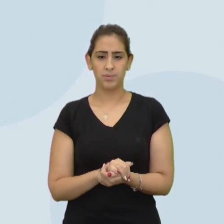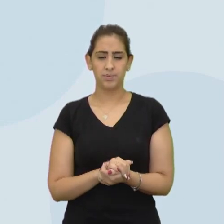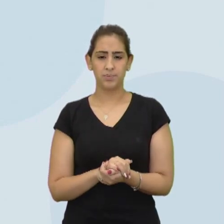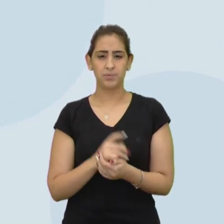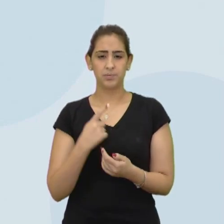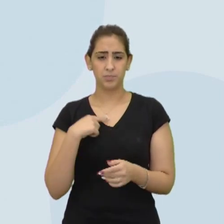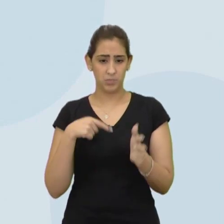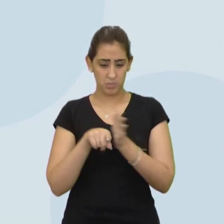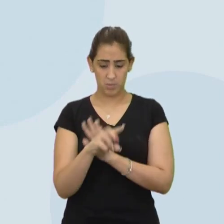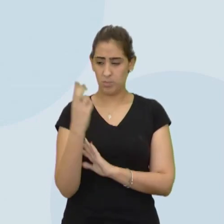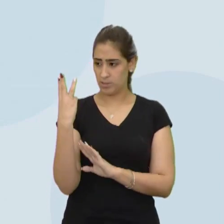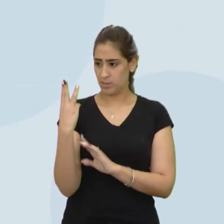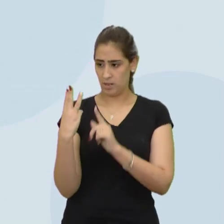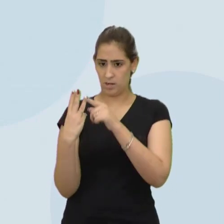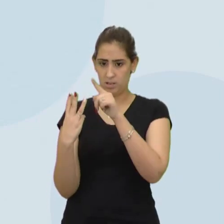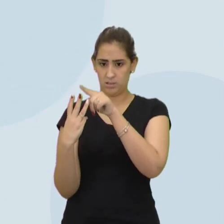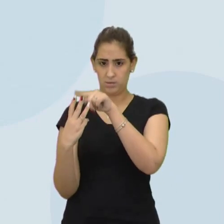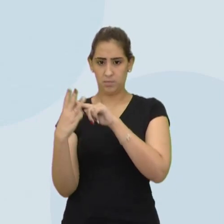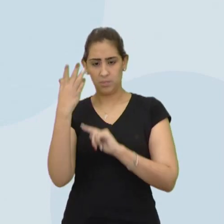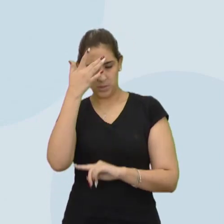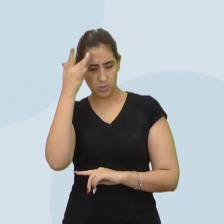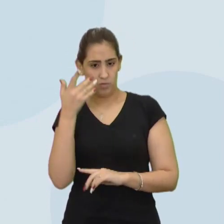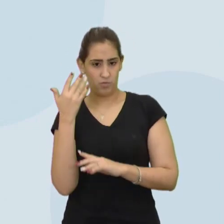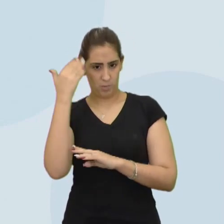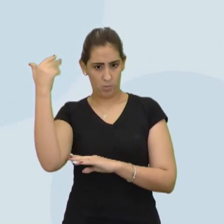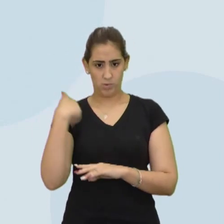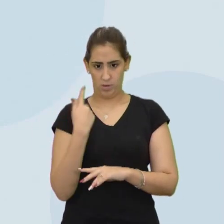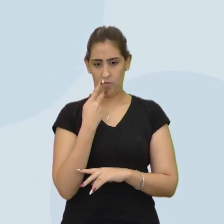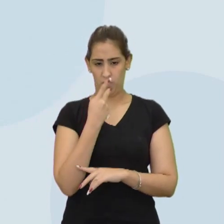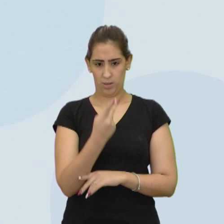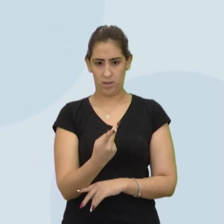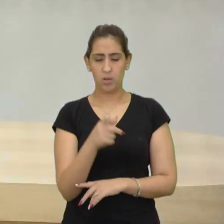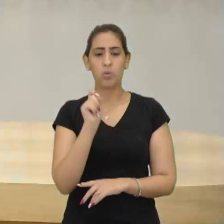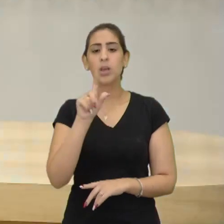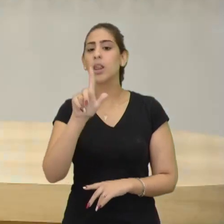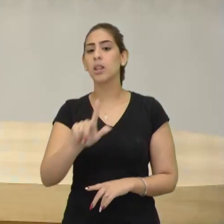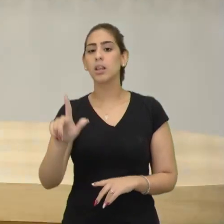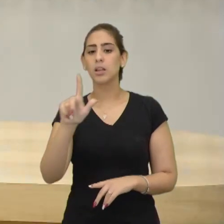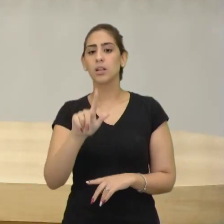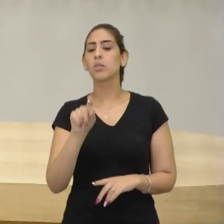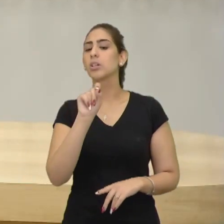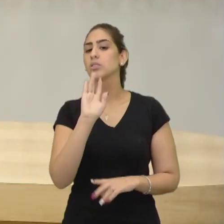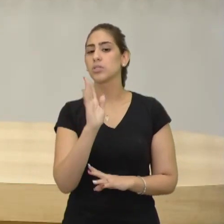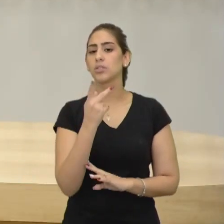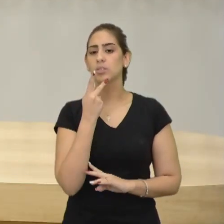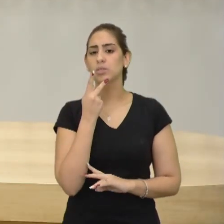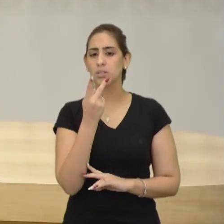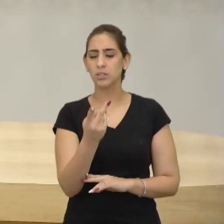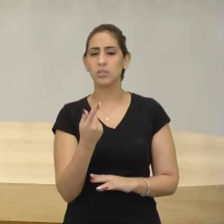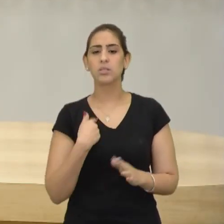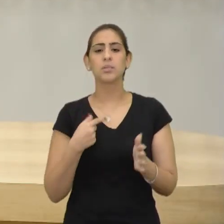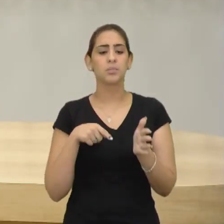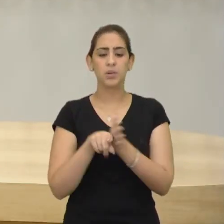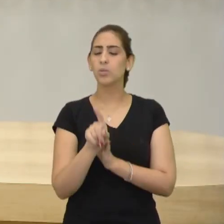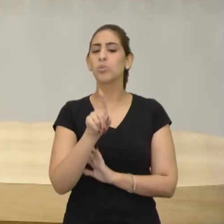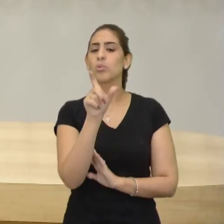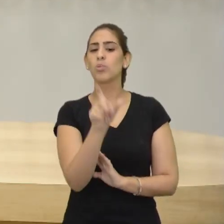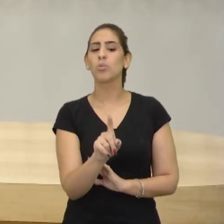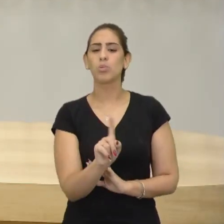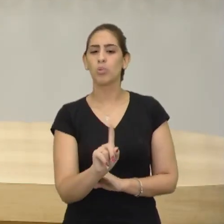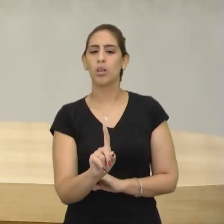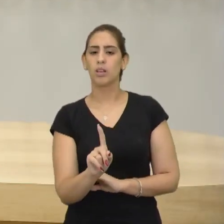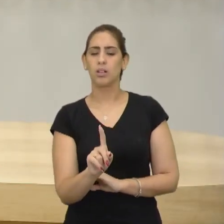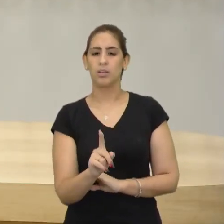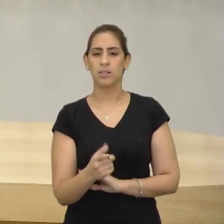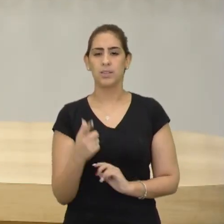3 grandes autores o que era literatura, ele aqui já está dizendo assim, talvez a pergunta não seja exatamente essa. Talvez a